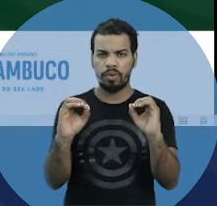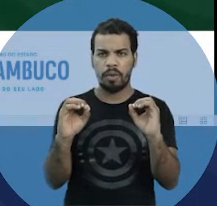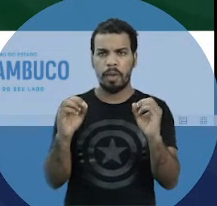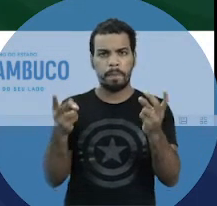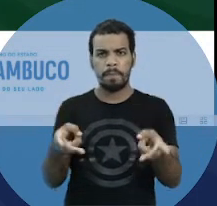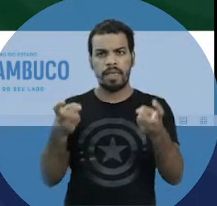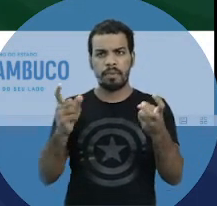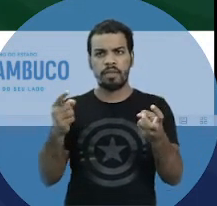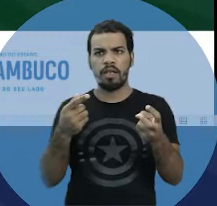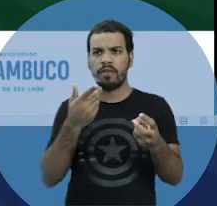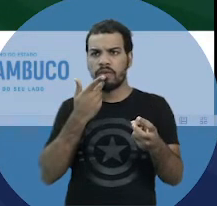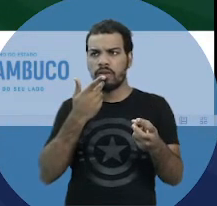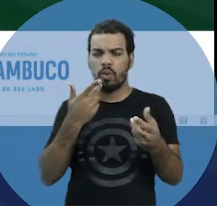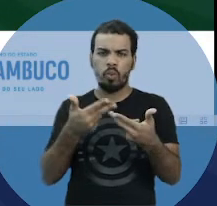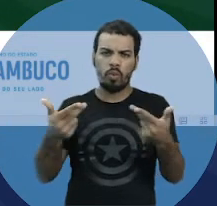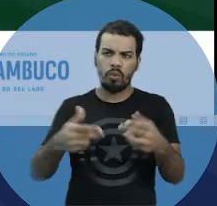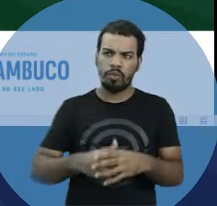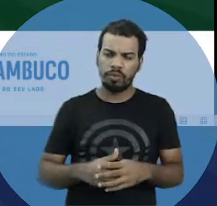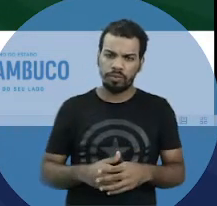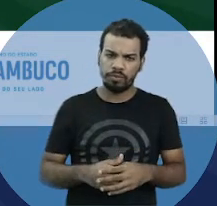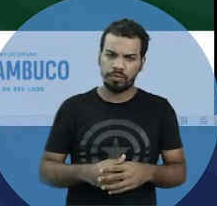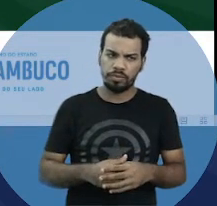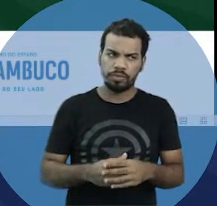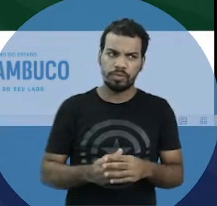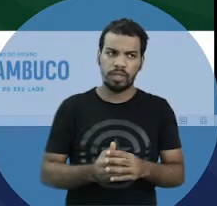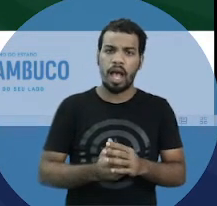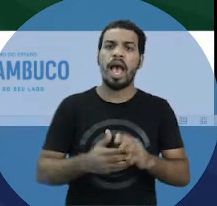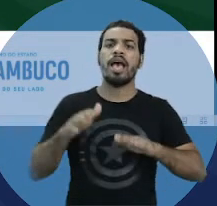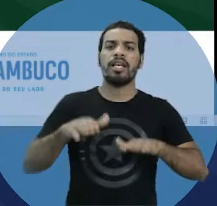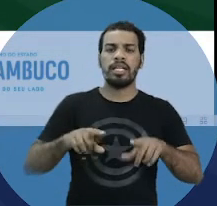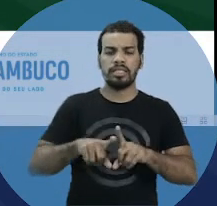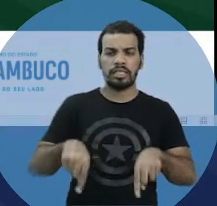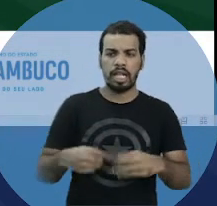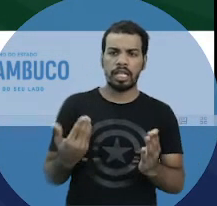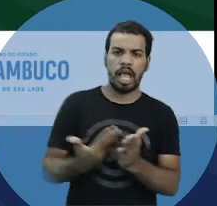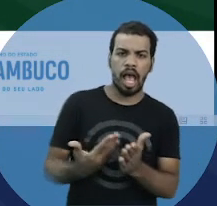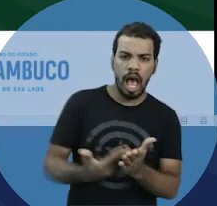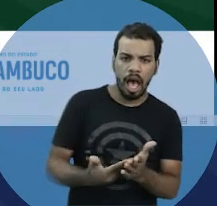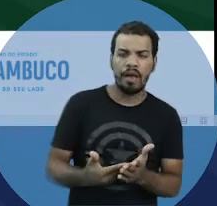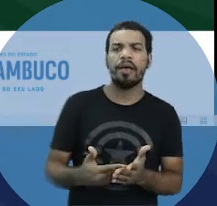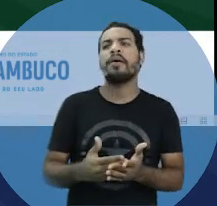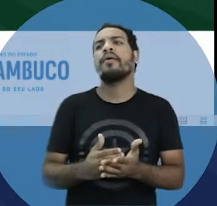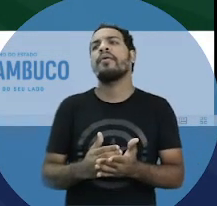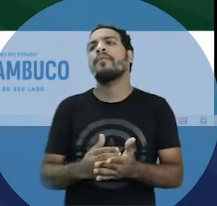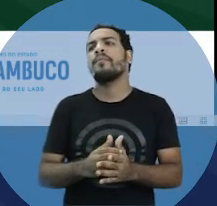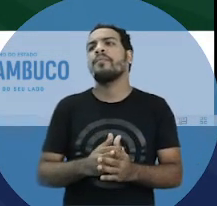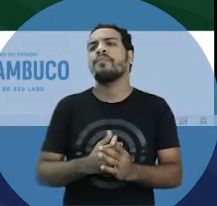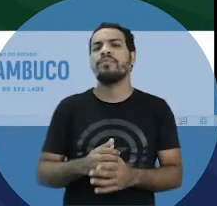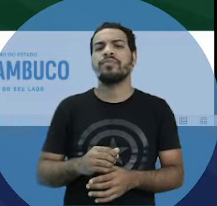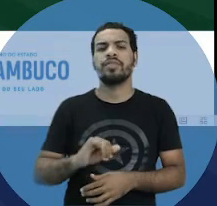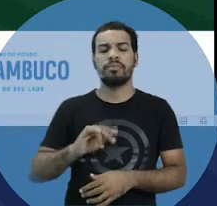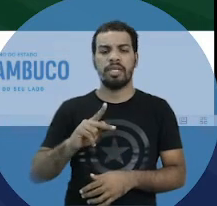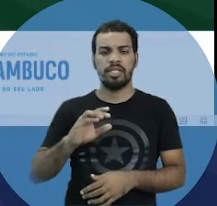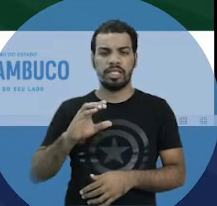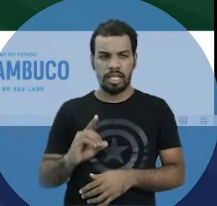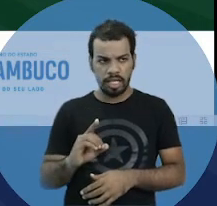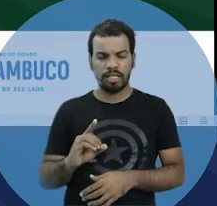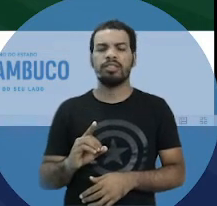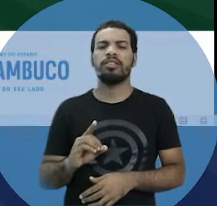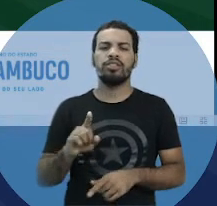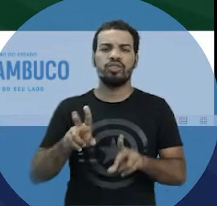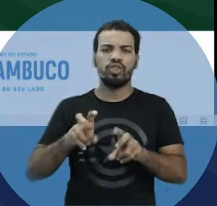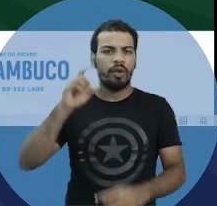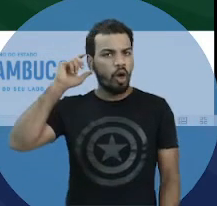características físicas. E às vezes eu fazia em sala de aula essas características de perceber a questão de orelha,